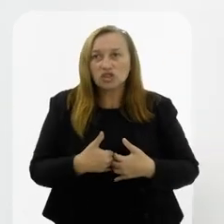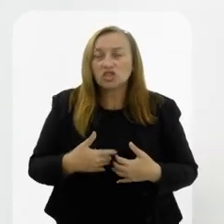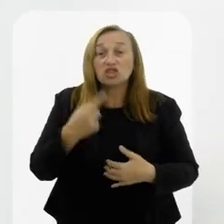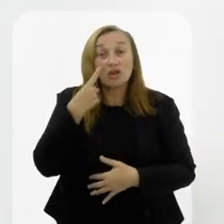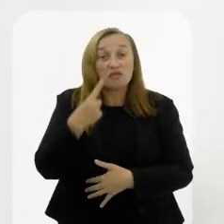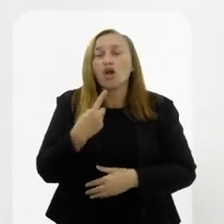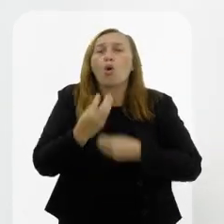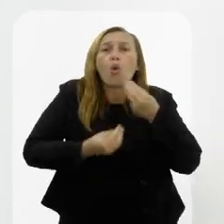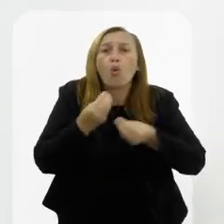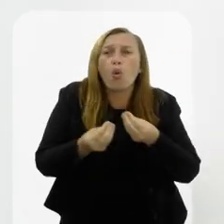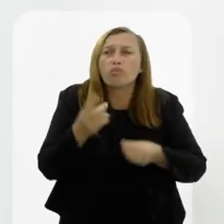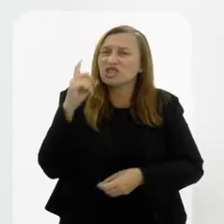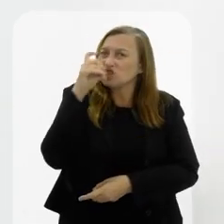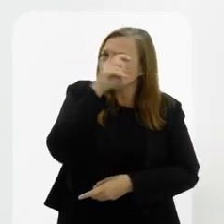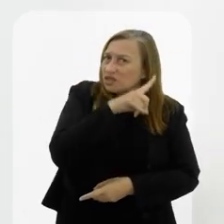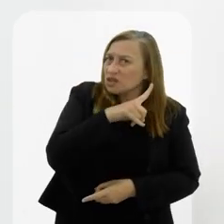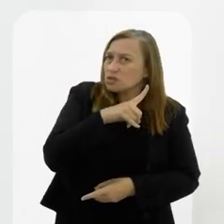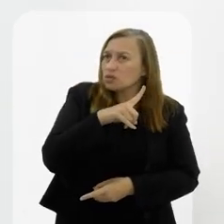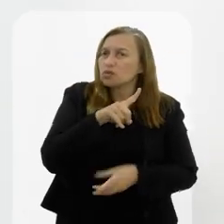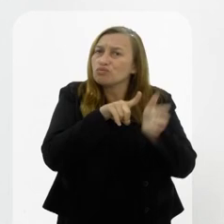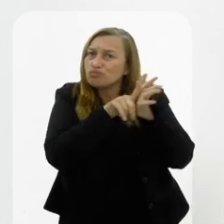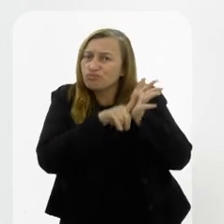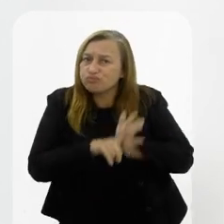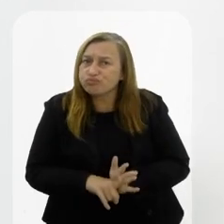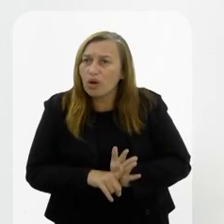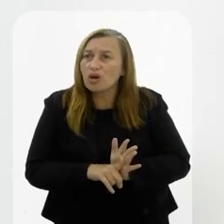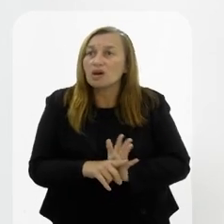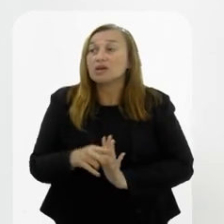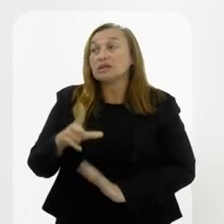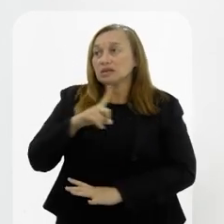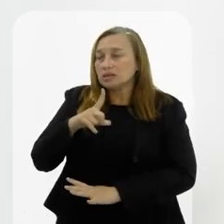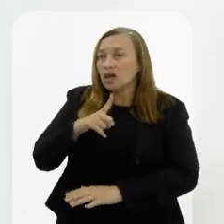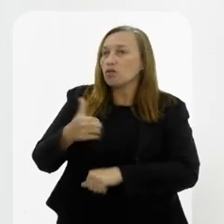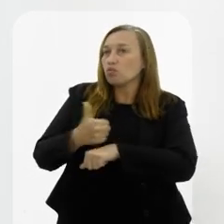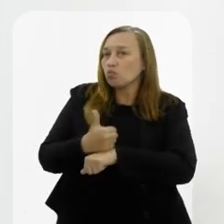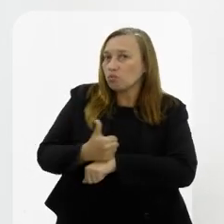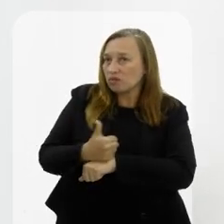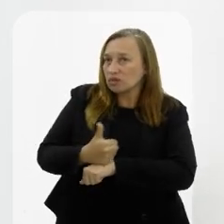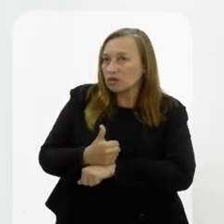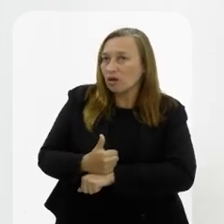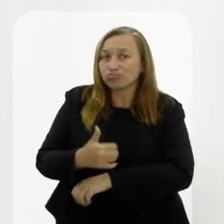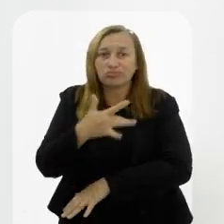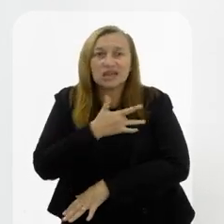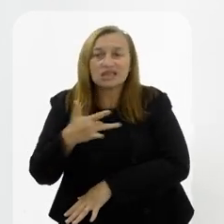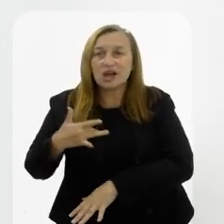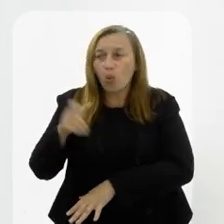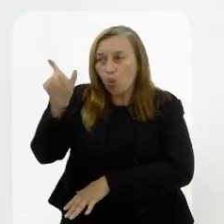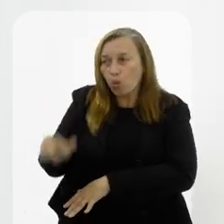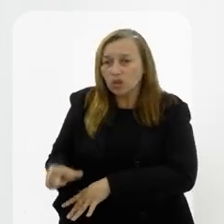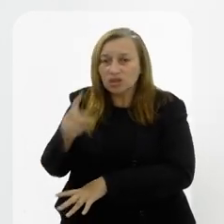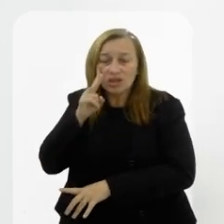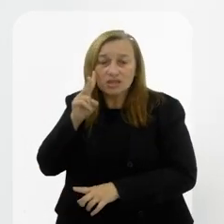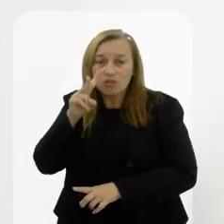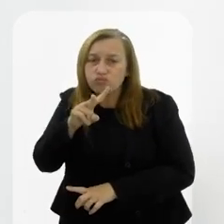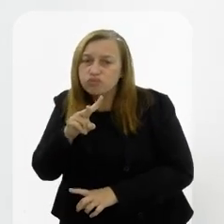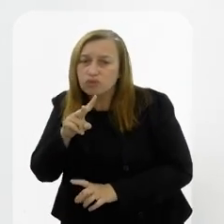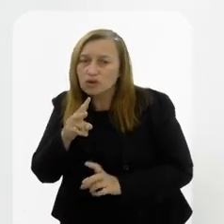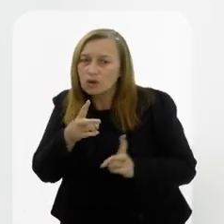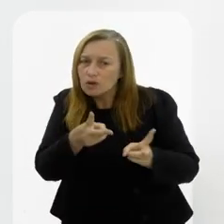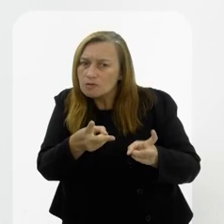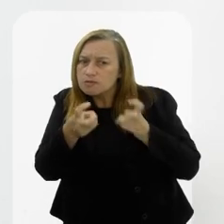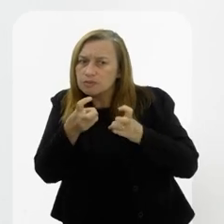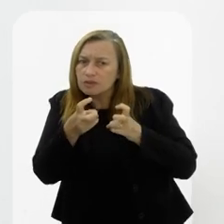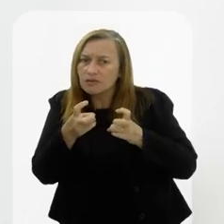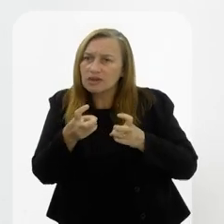a gente vê, né, como é difícil esse diagnóstico. Então, se você tem um profissional da saúde que tem esse olhar atento, que tem